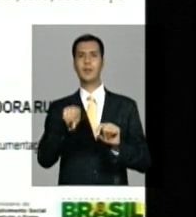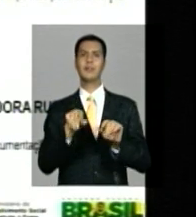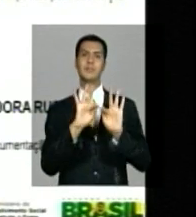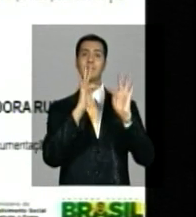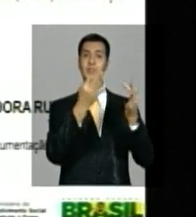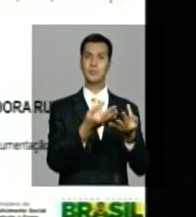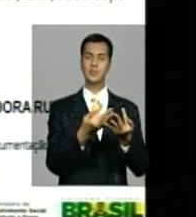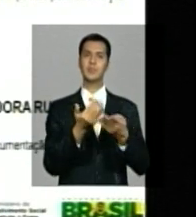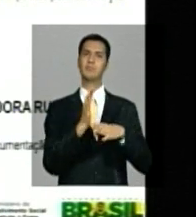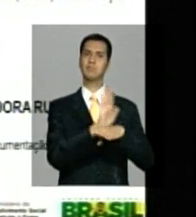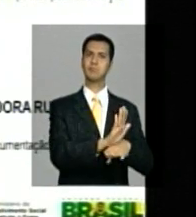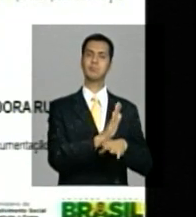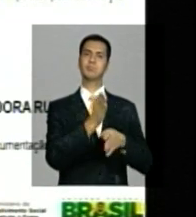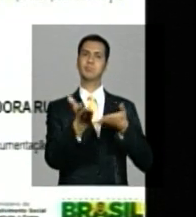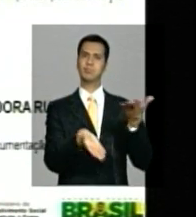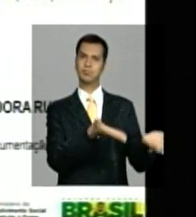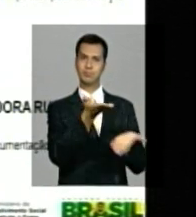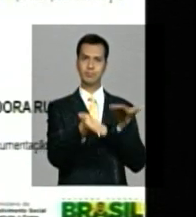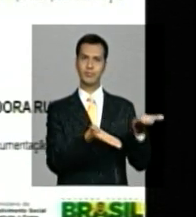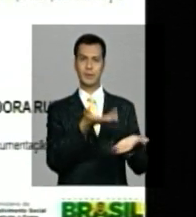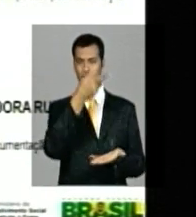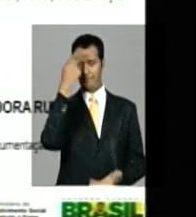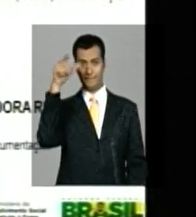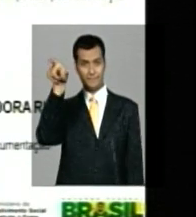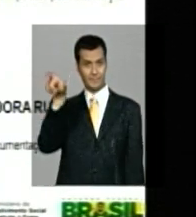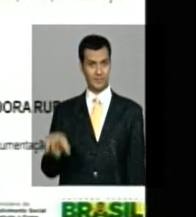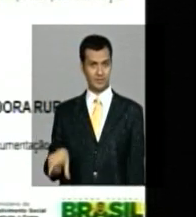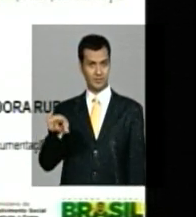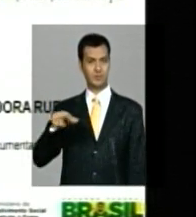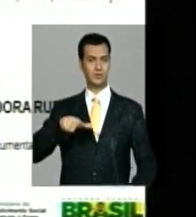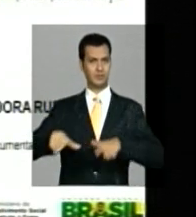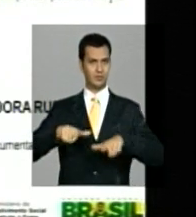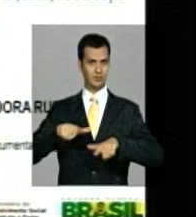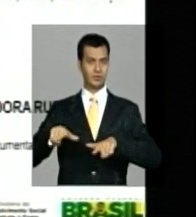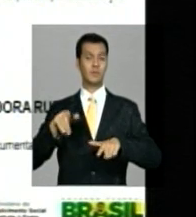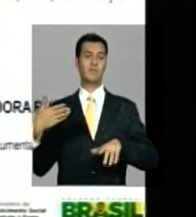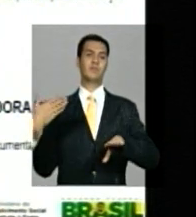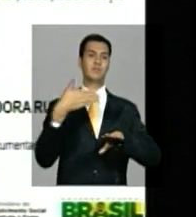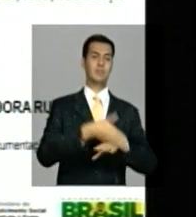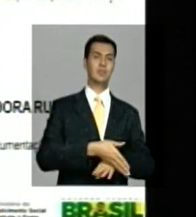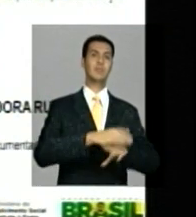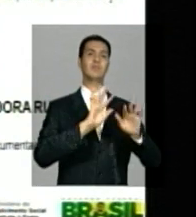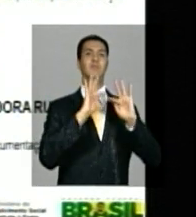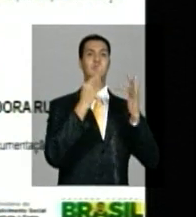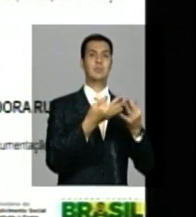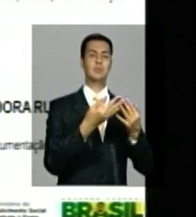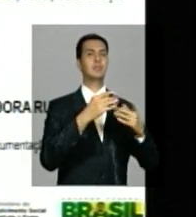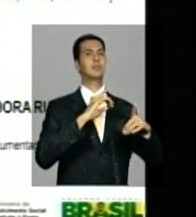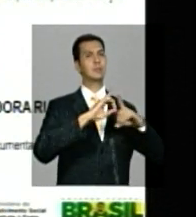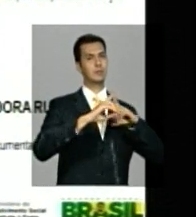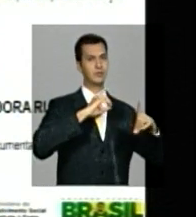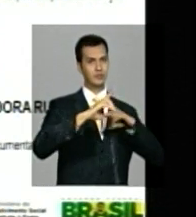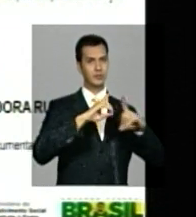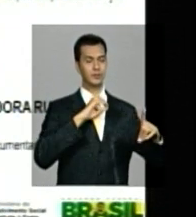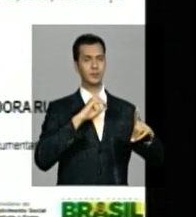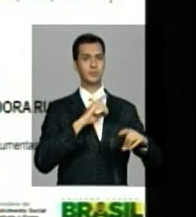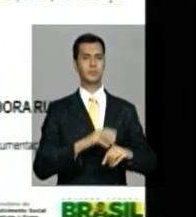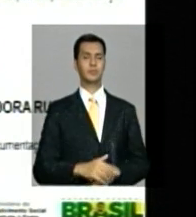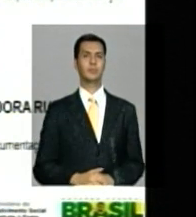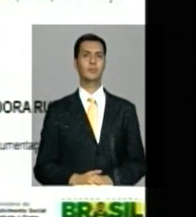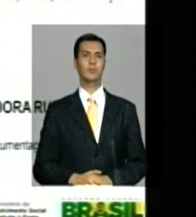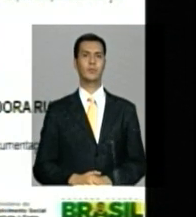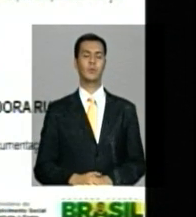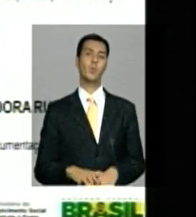o agente de extensão de assistência técnica extensão Rural discute com a família com os beneficiários e beneficiárias